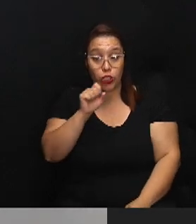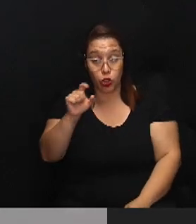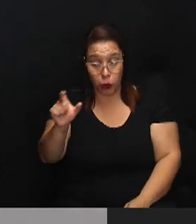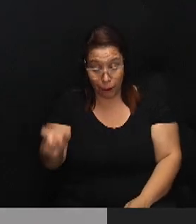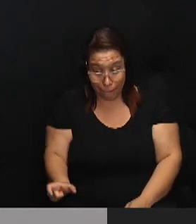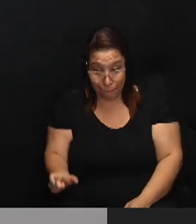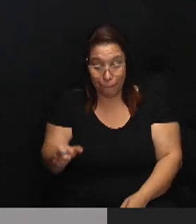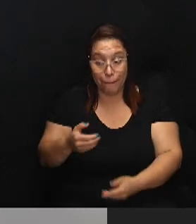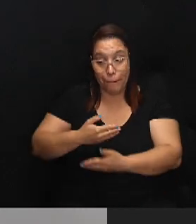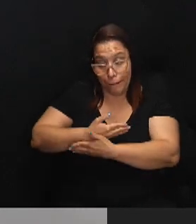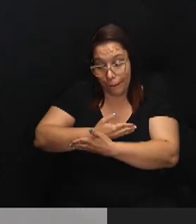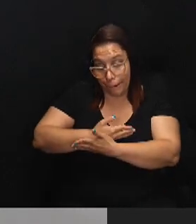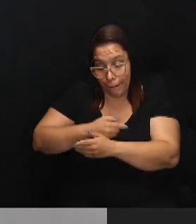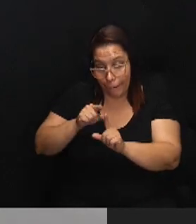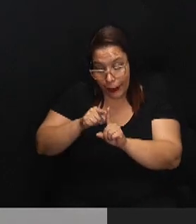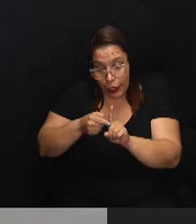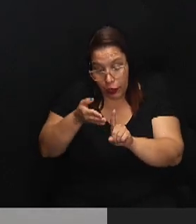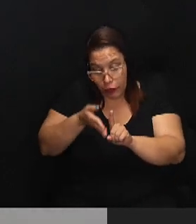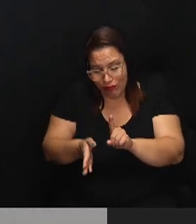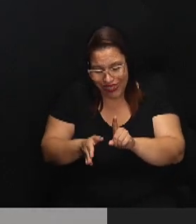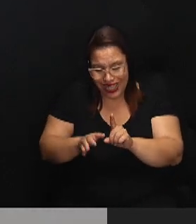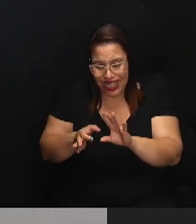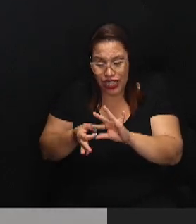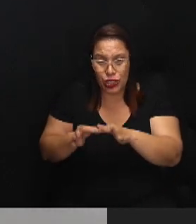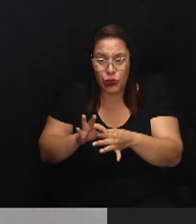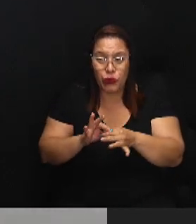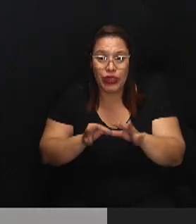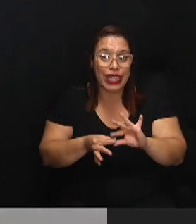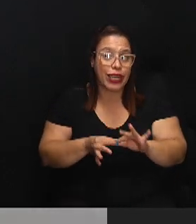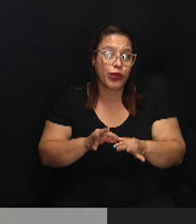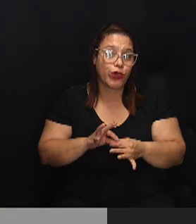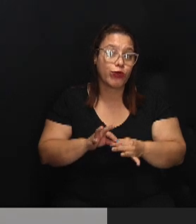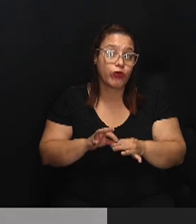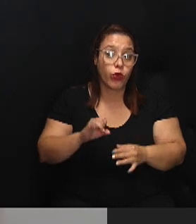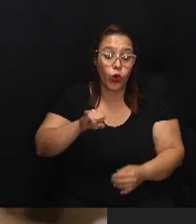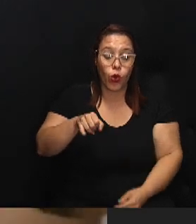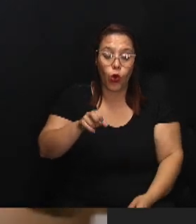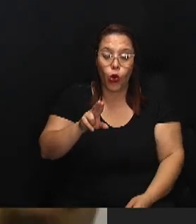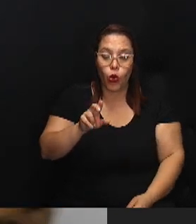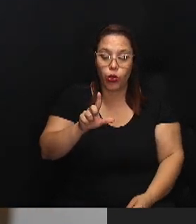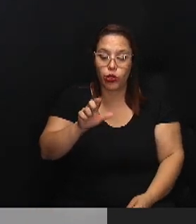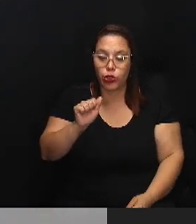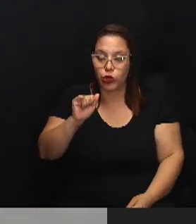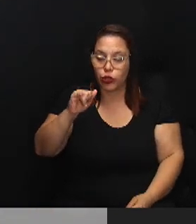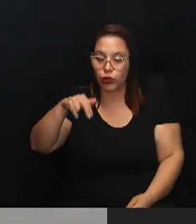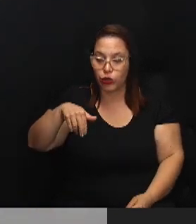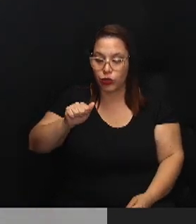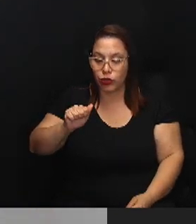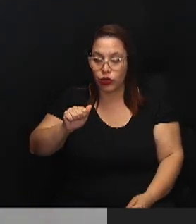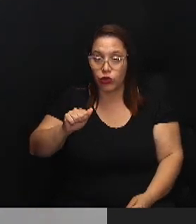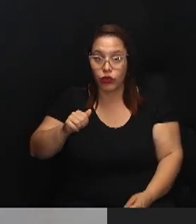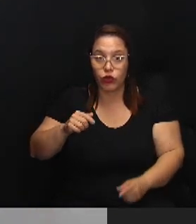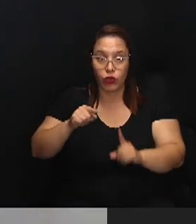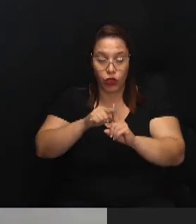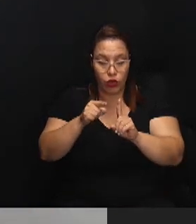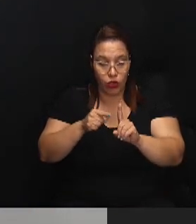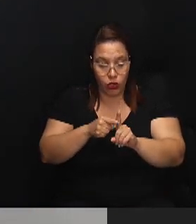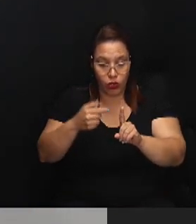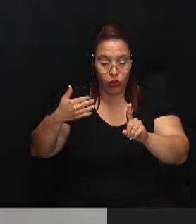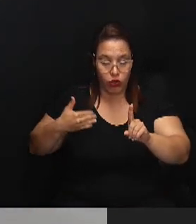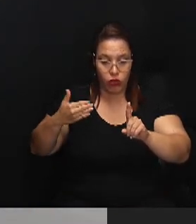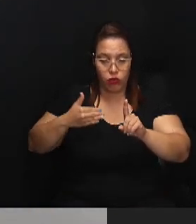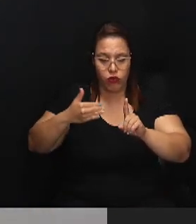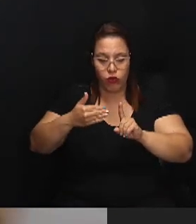prematuro, né, que nasce nesse contexto, como a Juliana falou, a gravidez dela veio todo